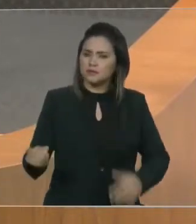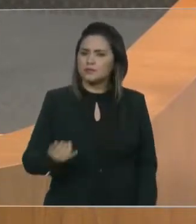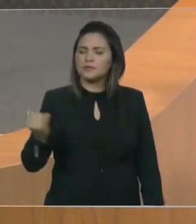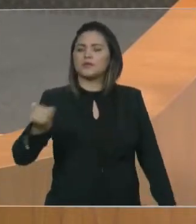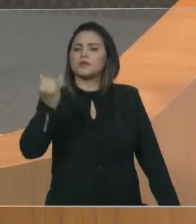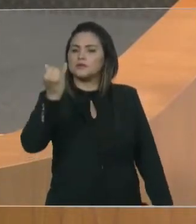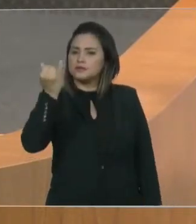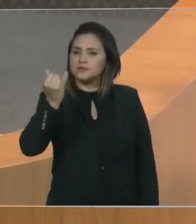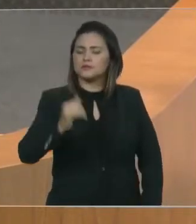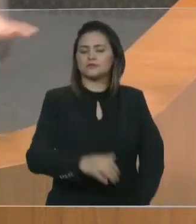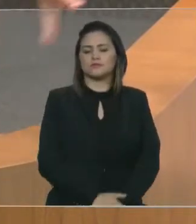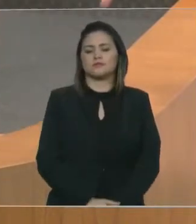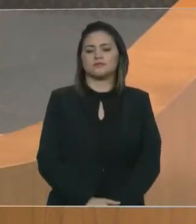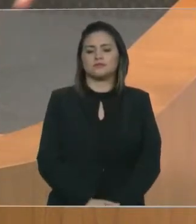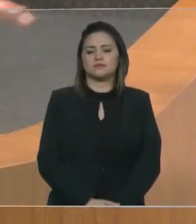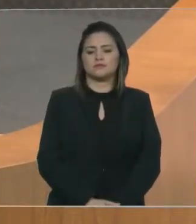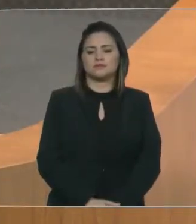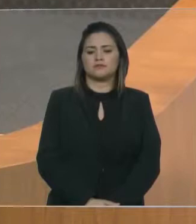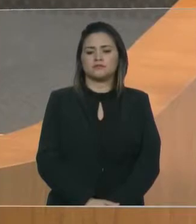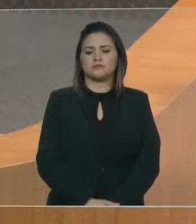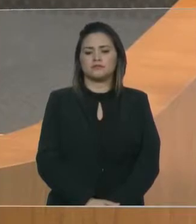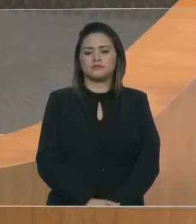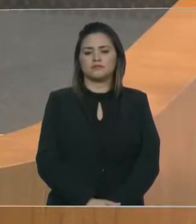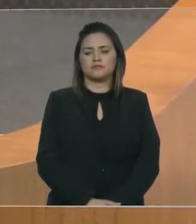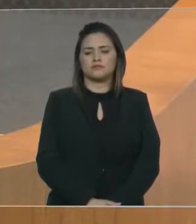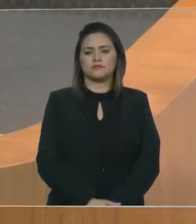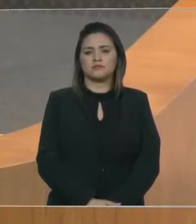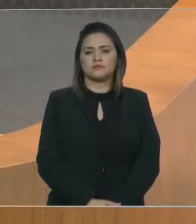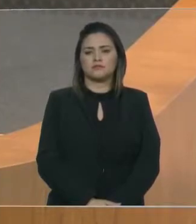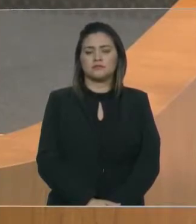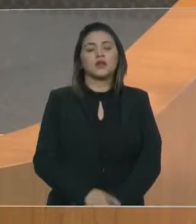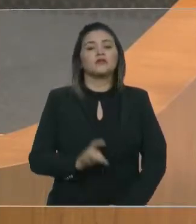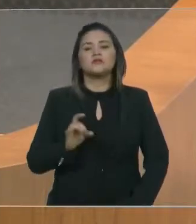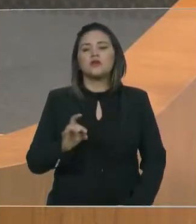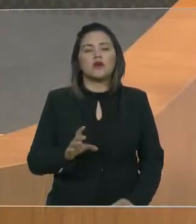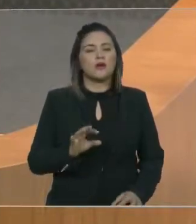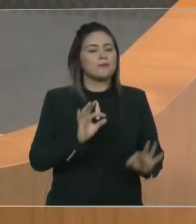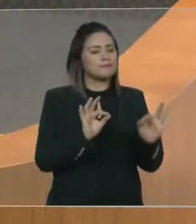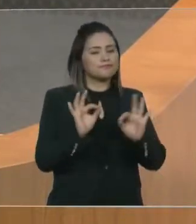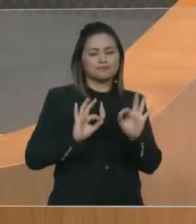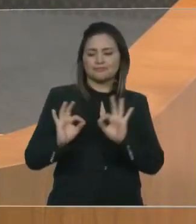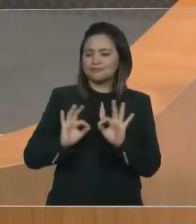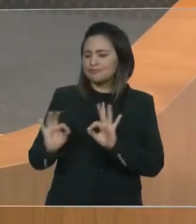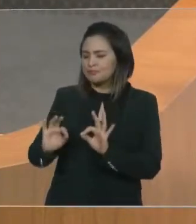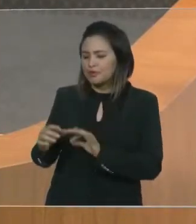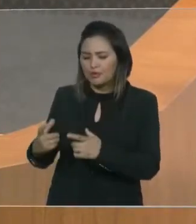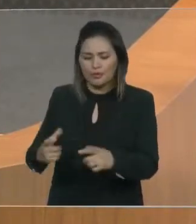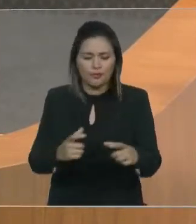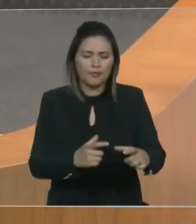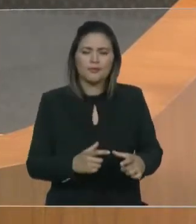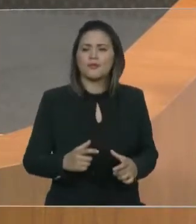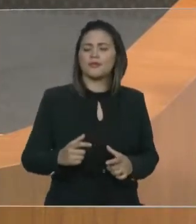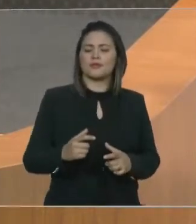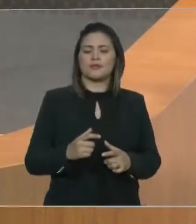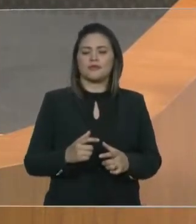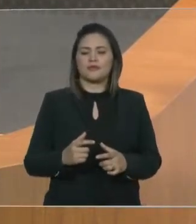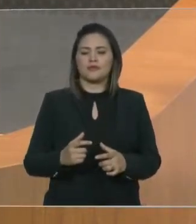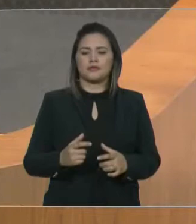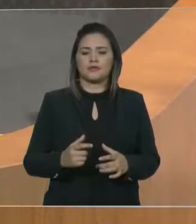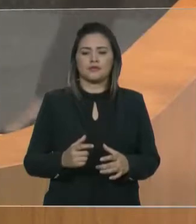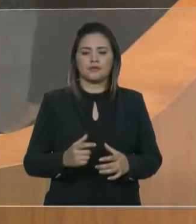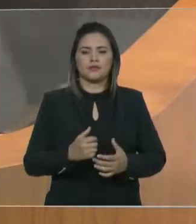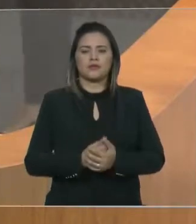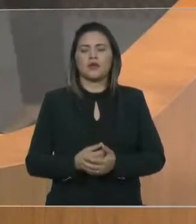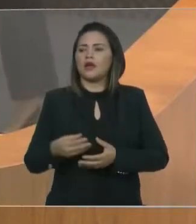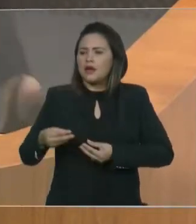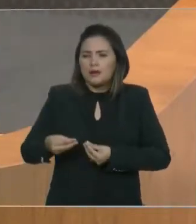esgota simplesmente em criar uma ambiência adequada, de que decorar uma ambiência, de traduzir um papel para que